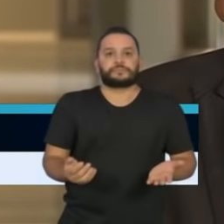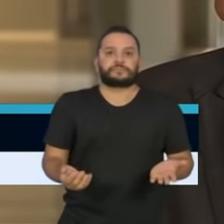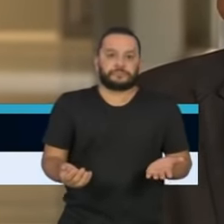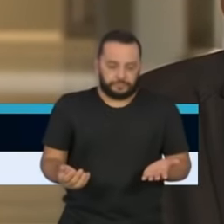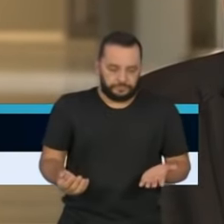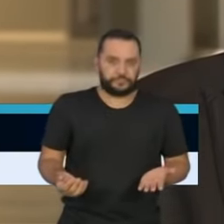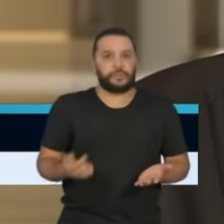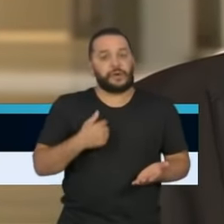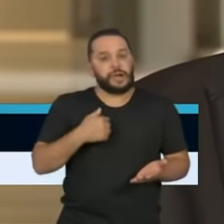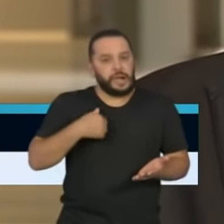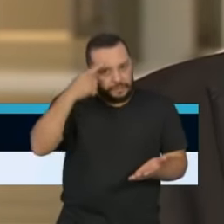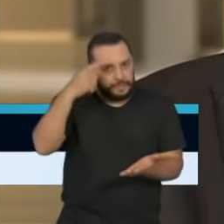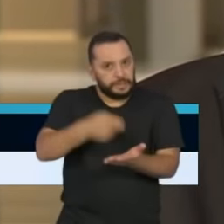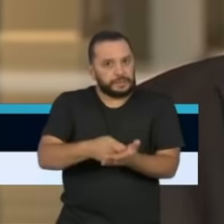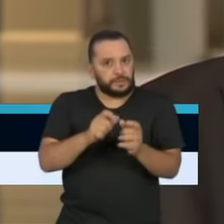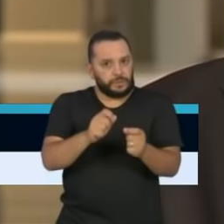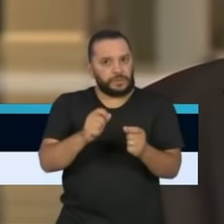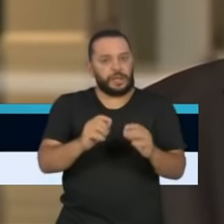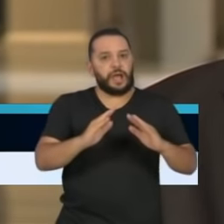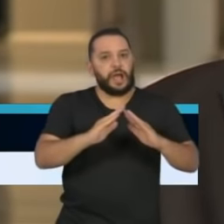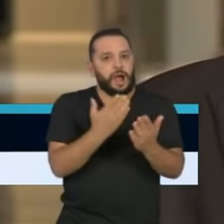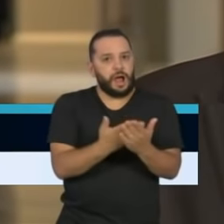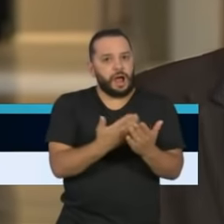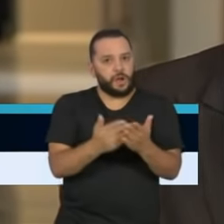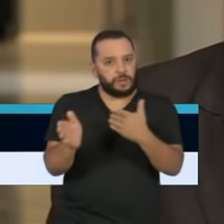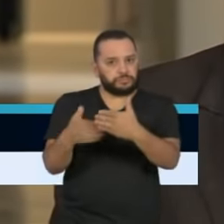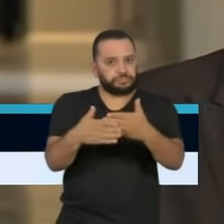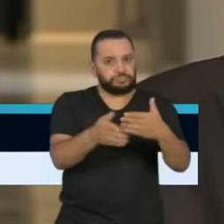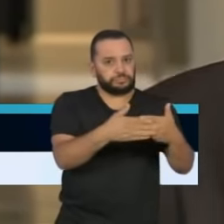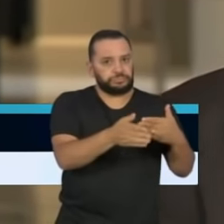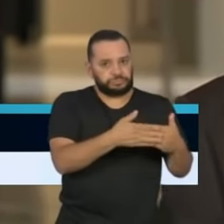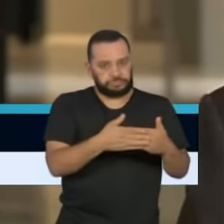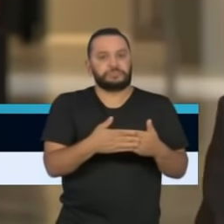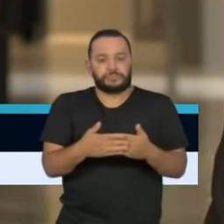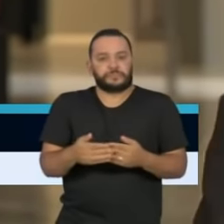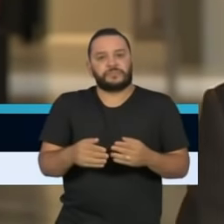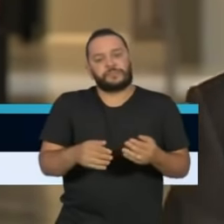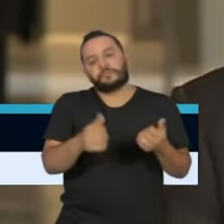de suspensão das aulas baseou-se em vários critérios. Isso foi um acordo acertado